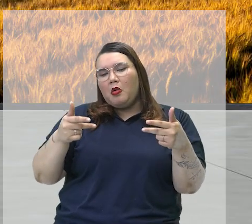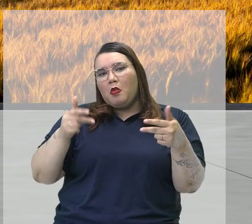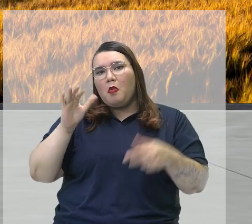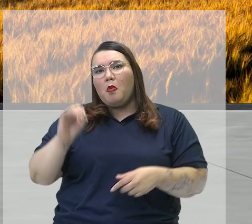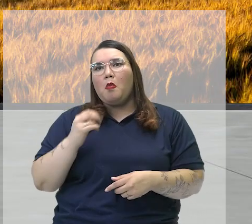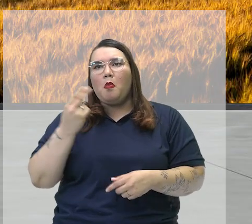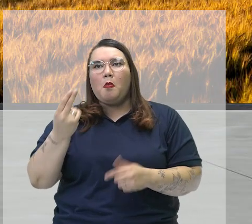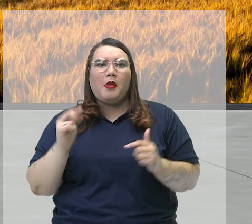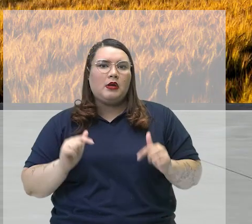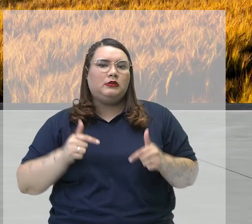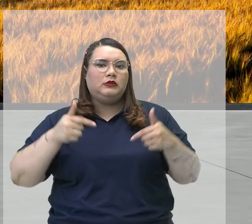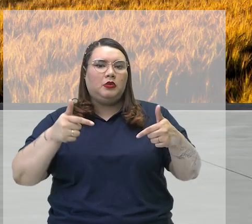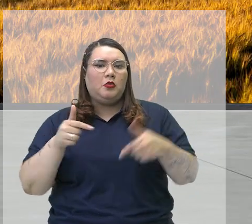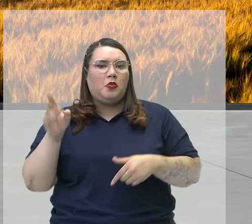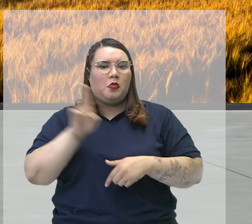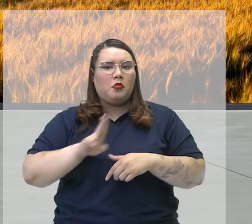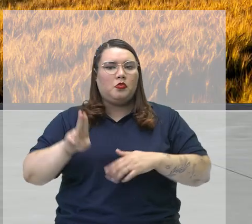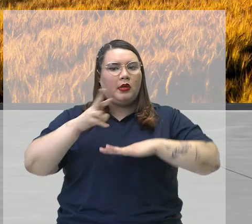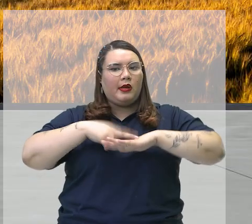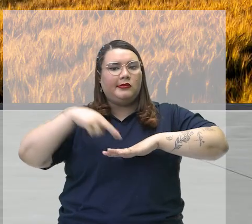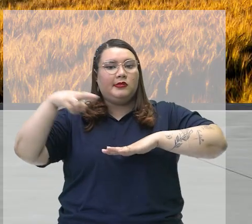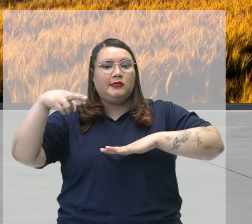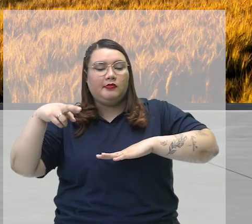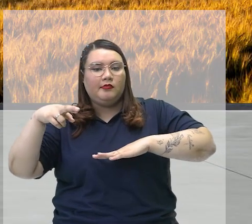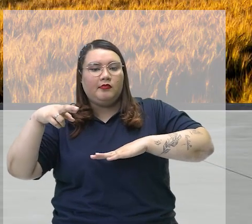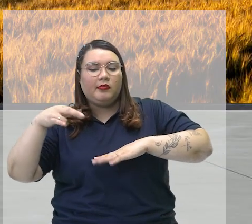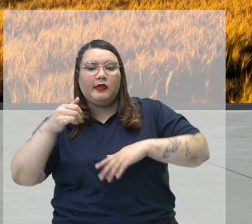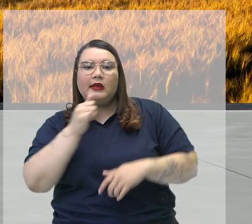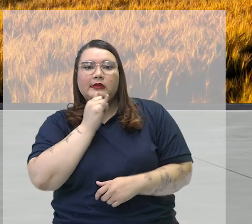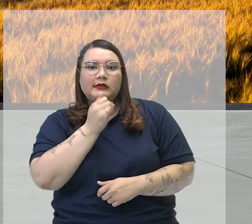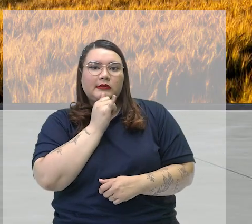ou situação que utiliza radiação?